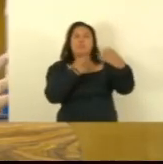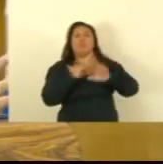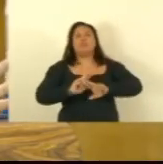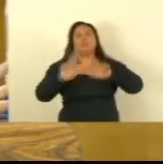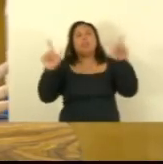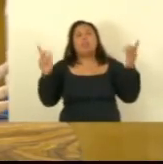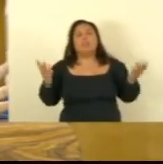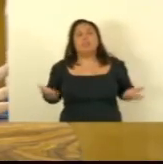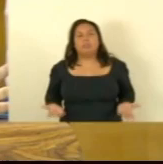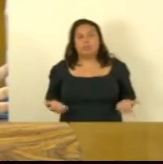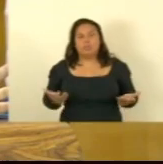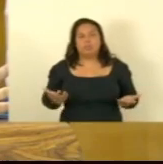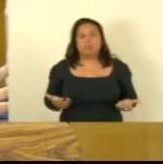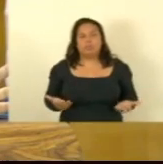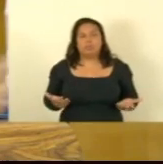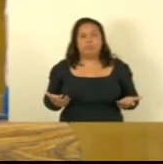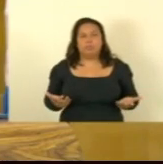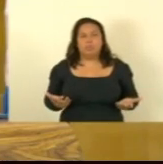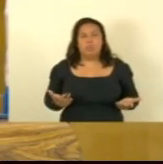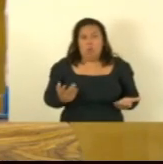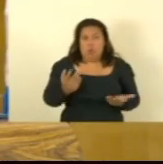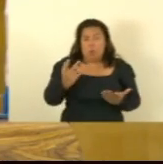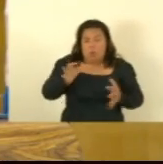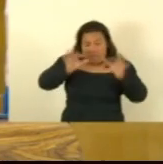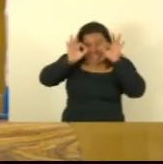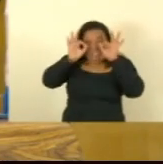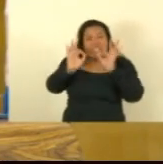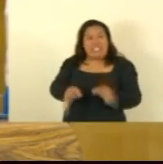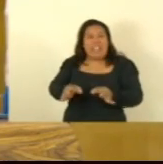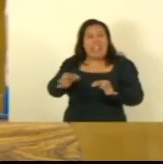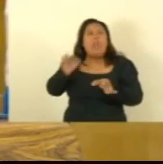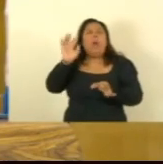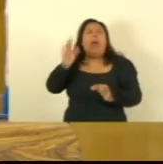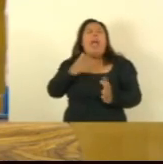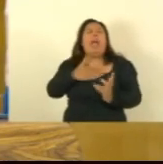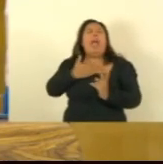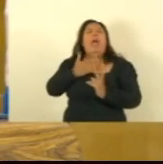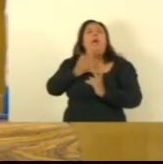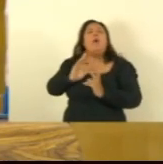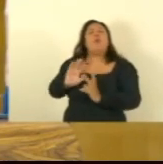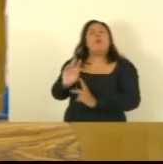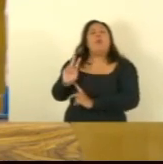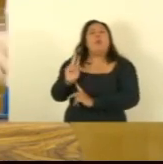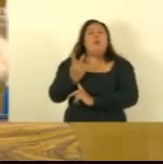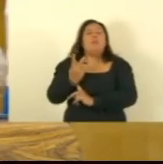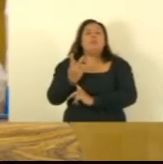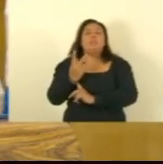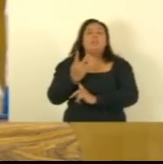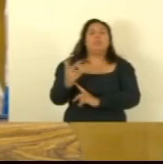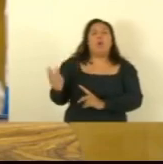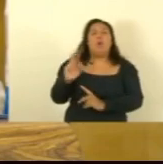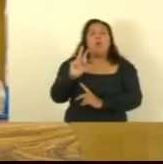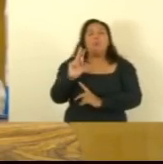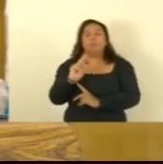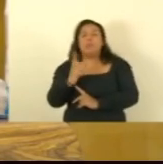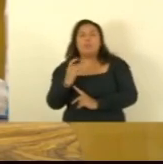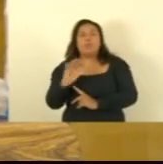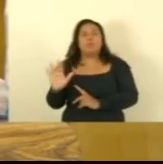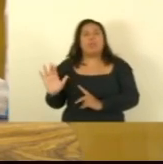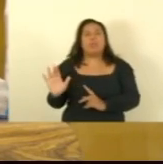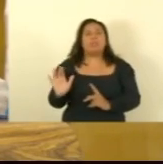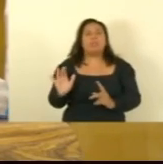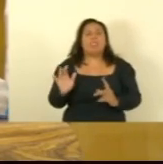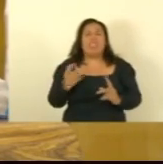diferente. O certo é o homossexualismo que eu aprendi na escola. E